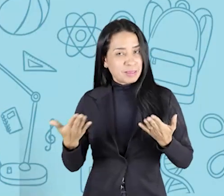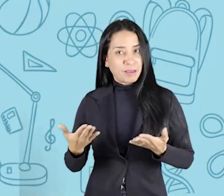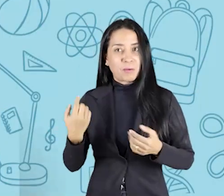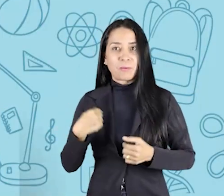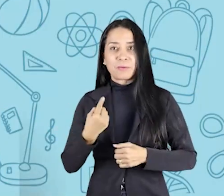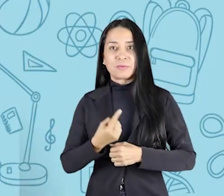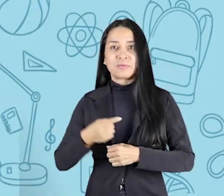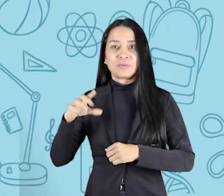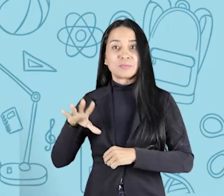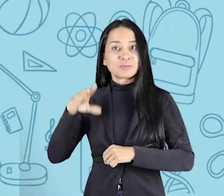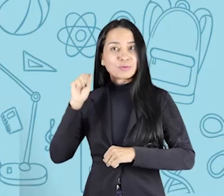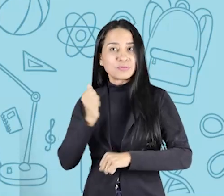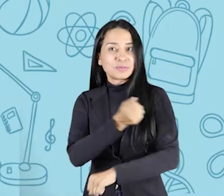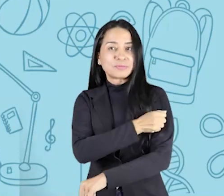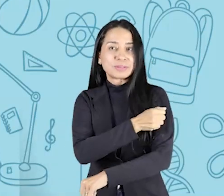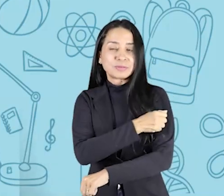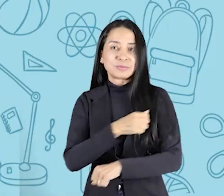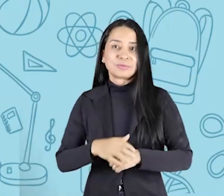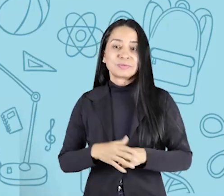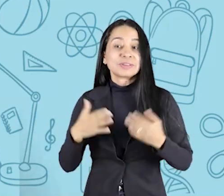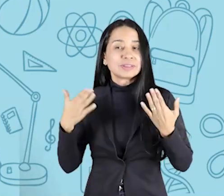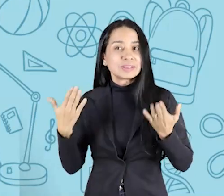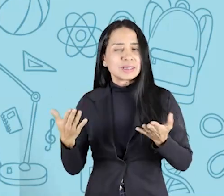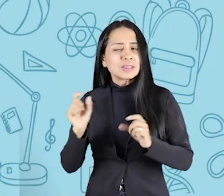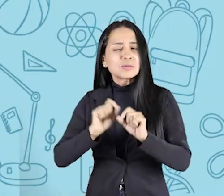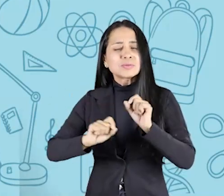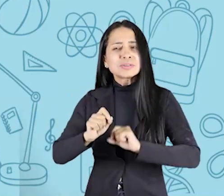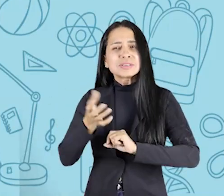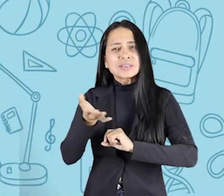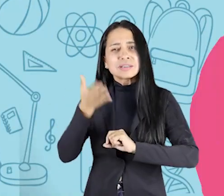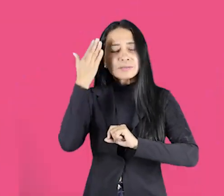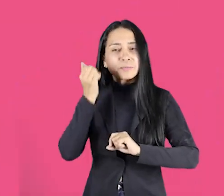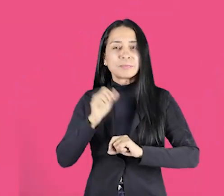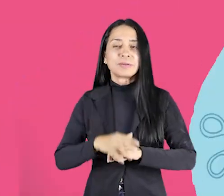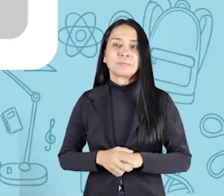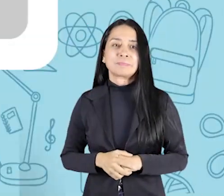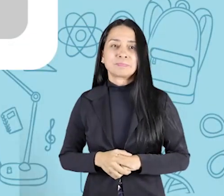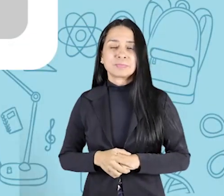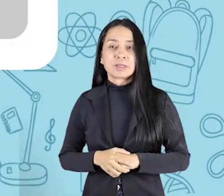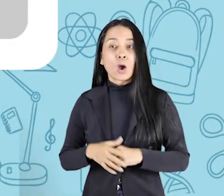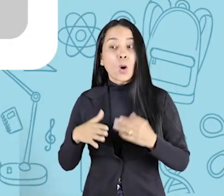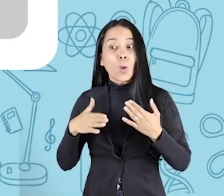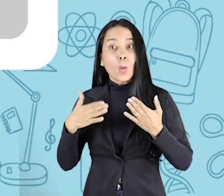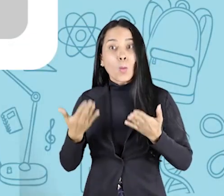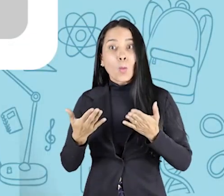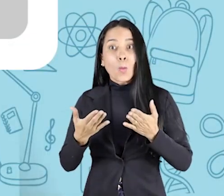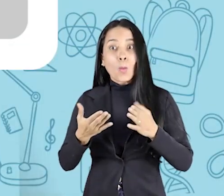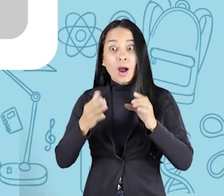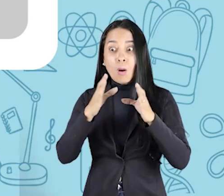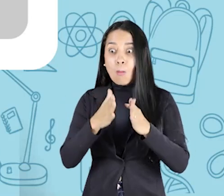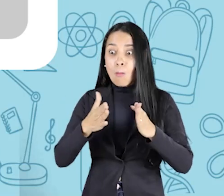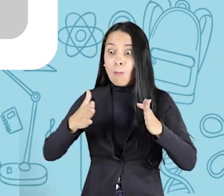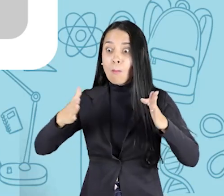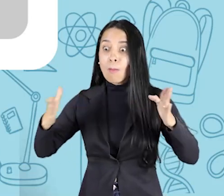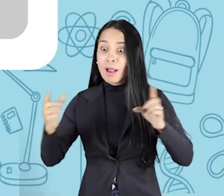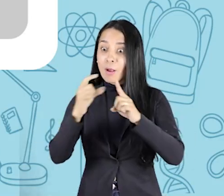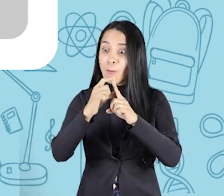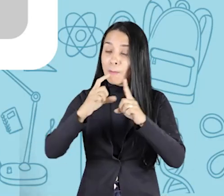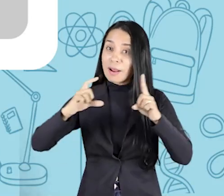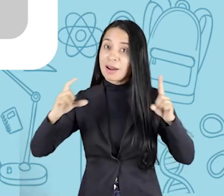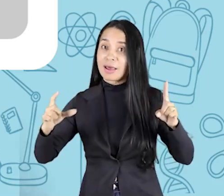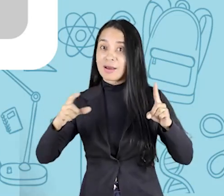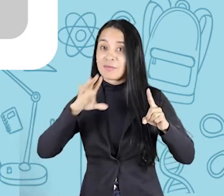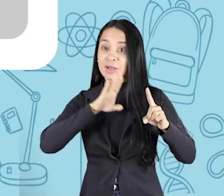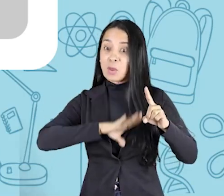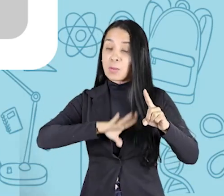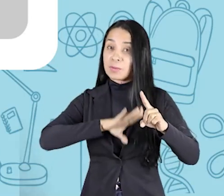vamos ouvir os nossos estudantes. E aí, galerinha, o que vocês querem saber? Qual é a maior palavra da língua portuguesa registrada